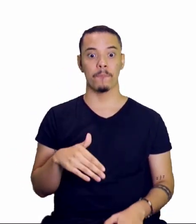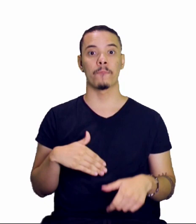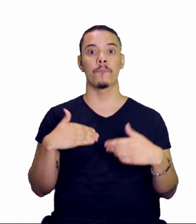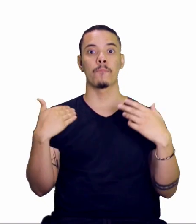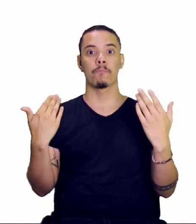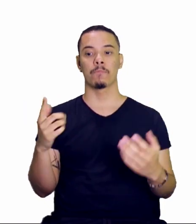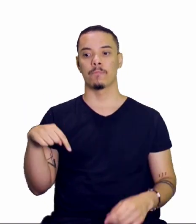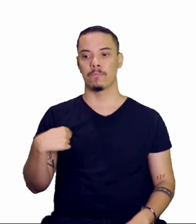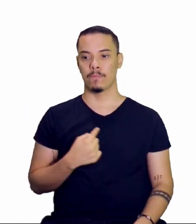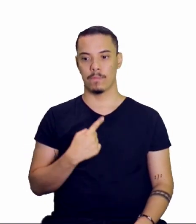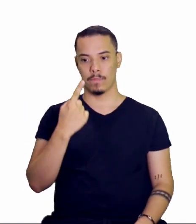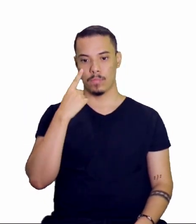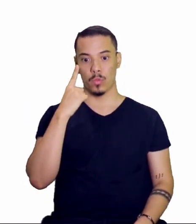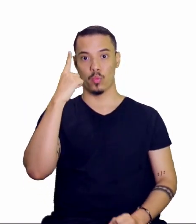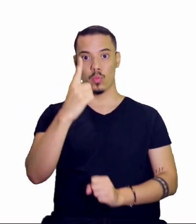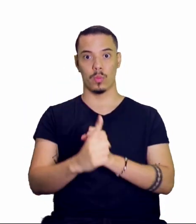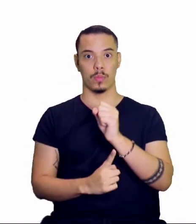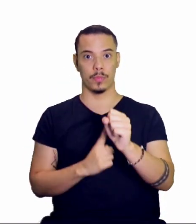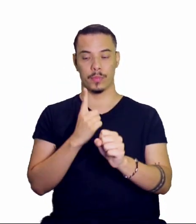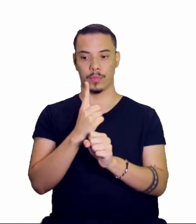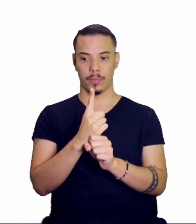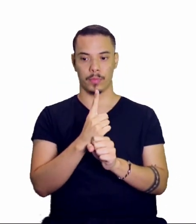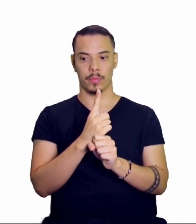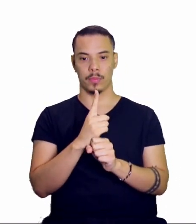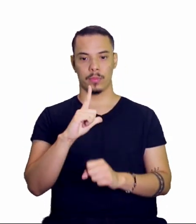vamos ver que em 1 ano, olha só, pessoal,